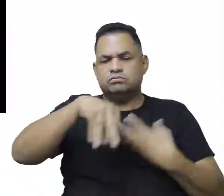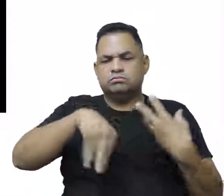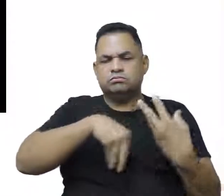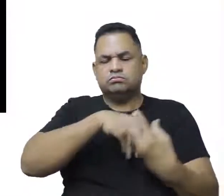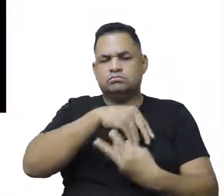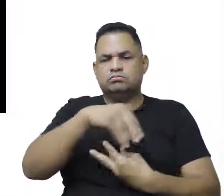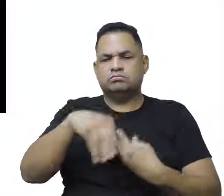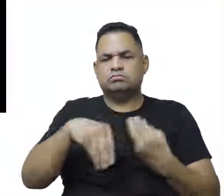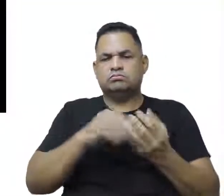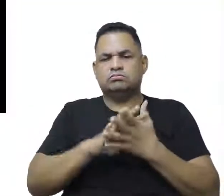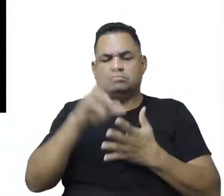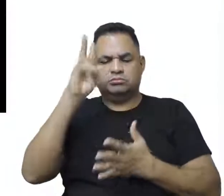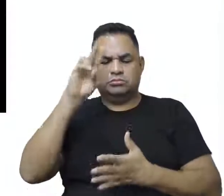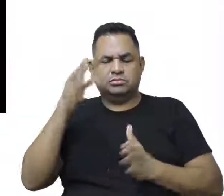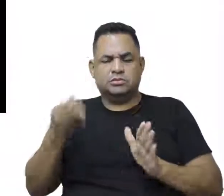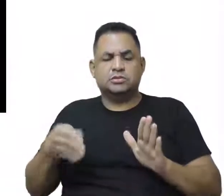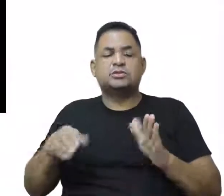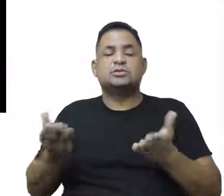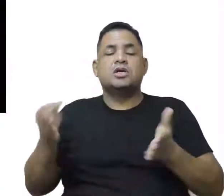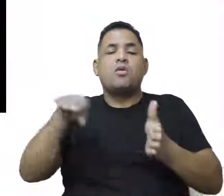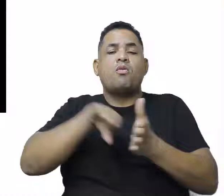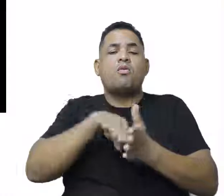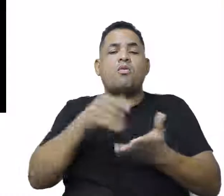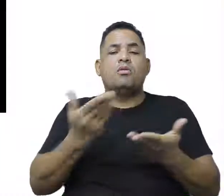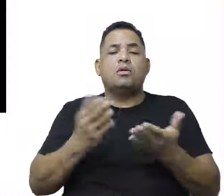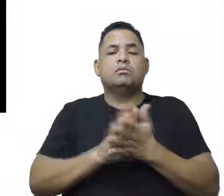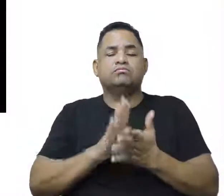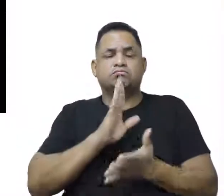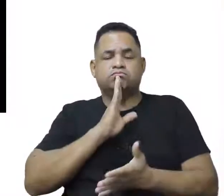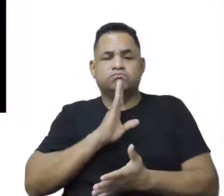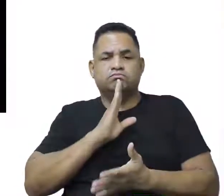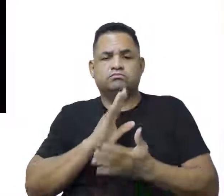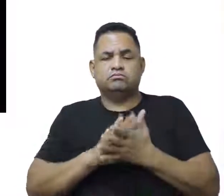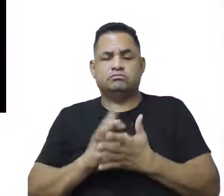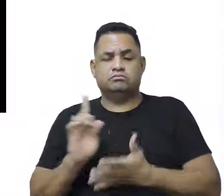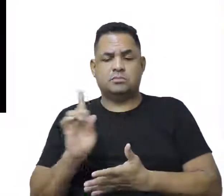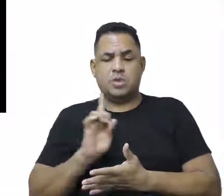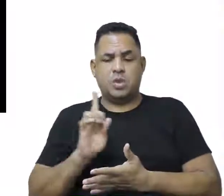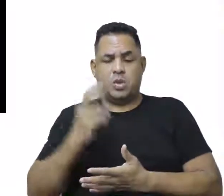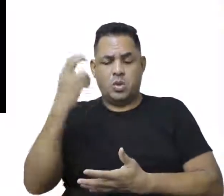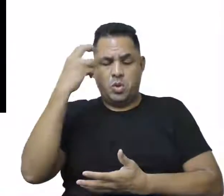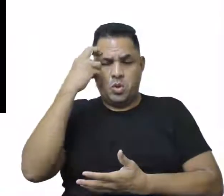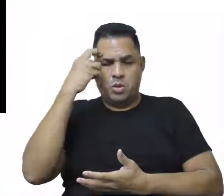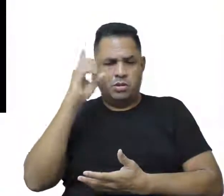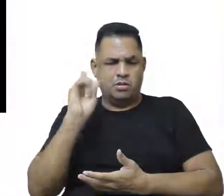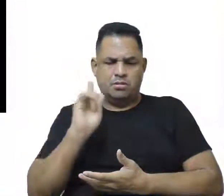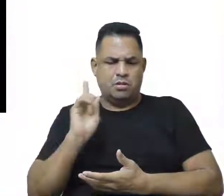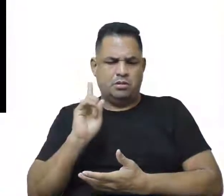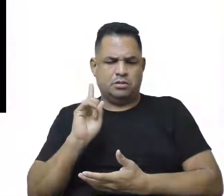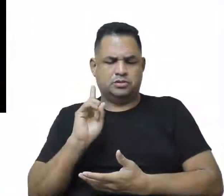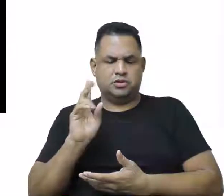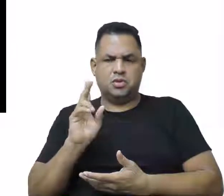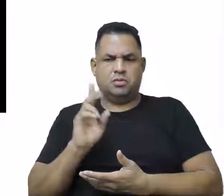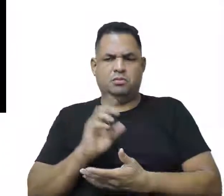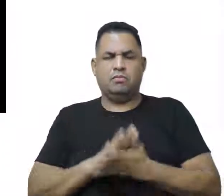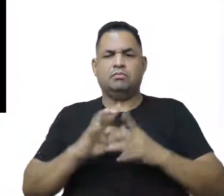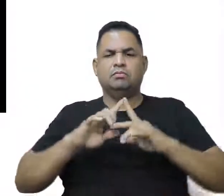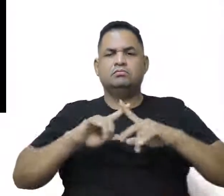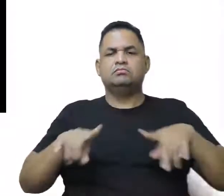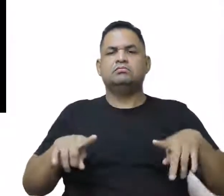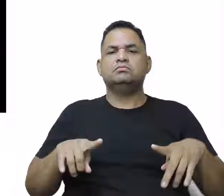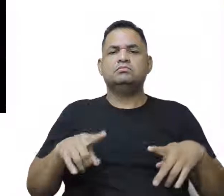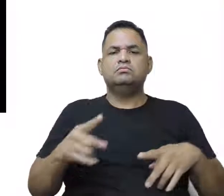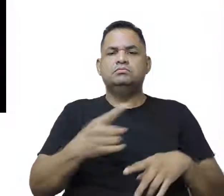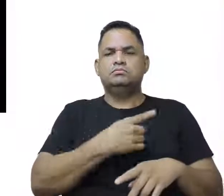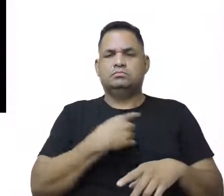ela chegasse àquele ponto, né? E reconhecer que não são cultura, que não é só uma cultura, mas que